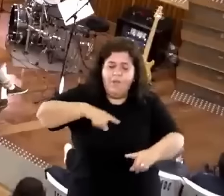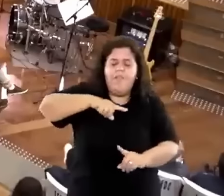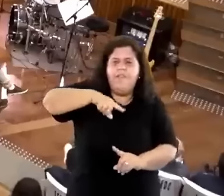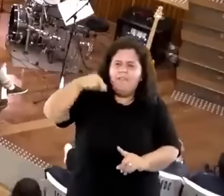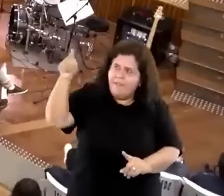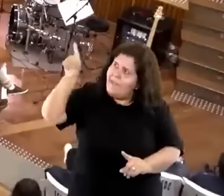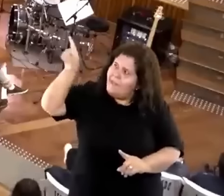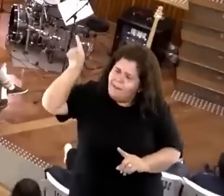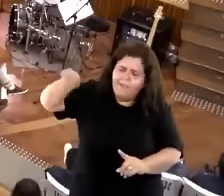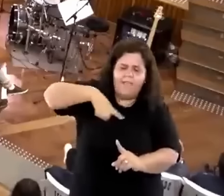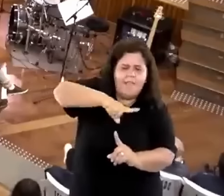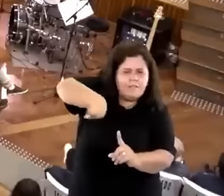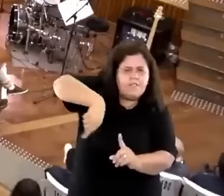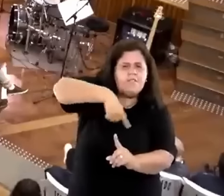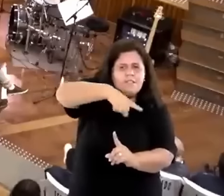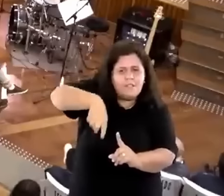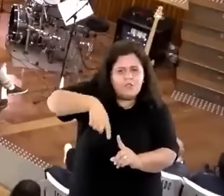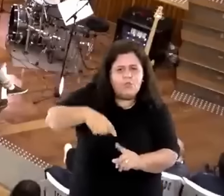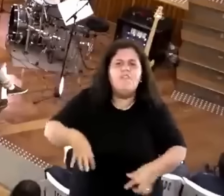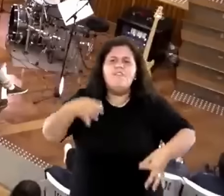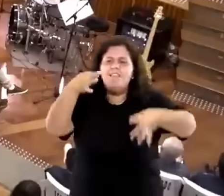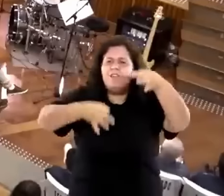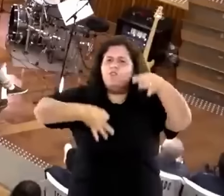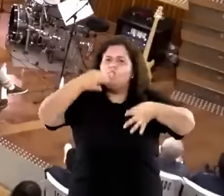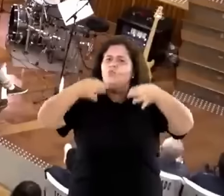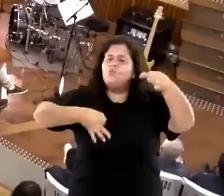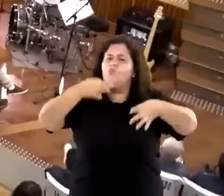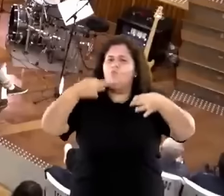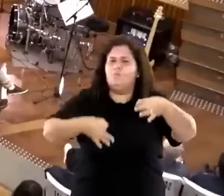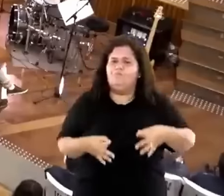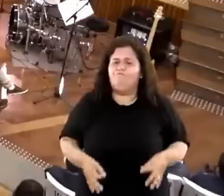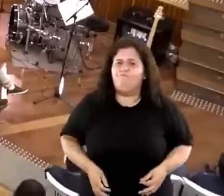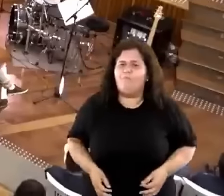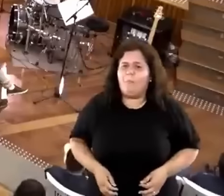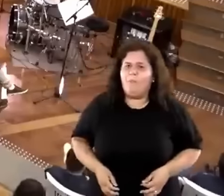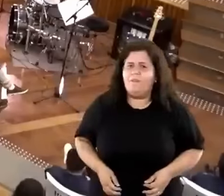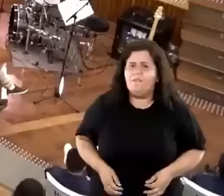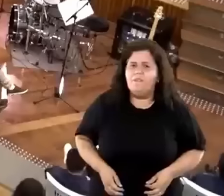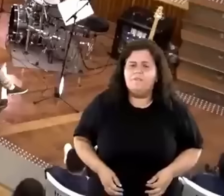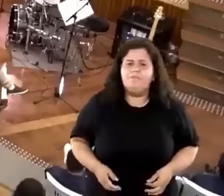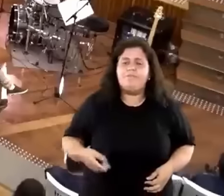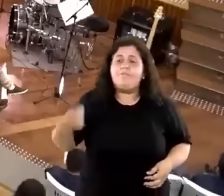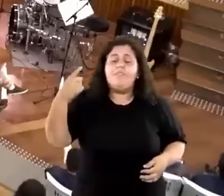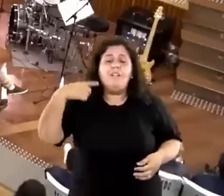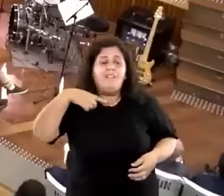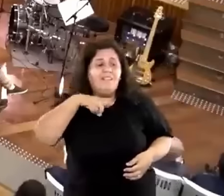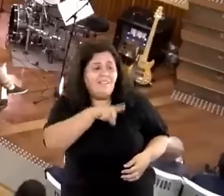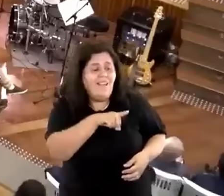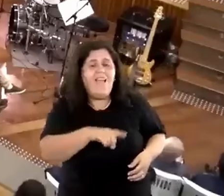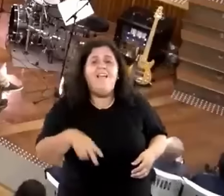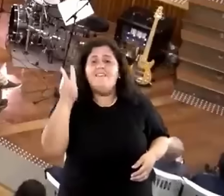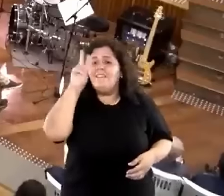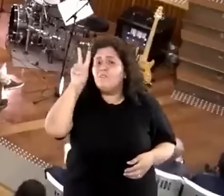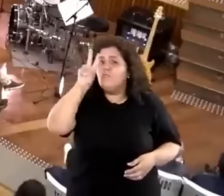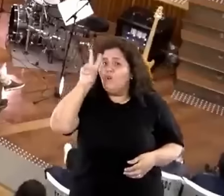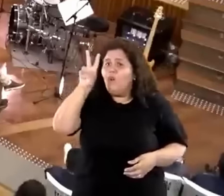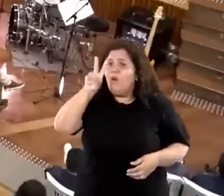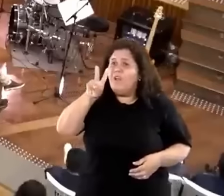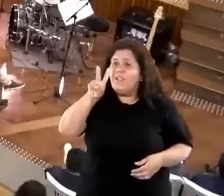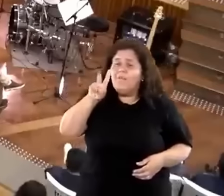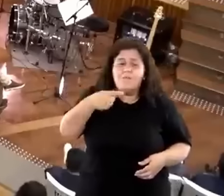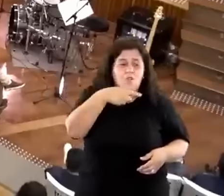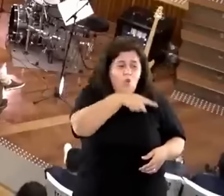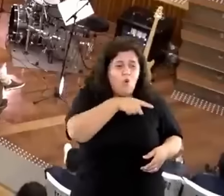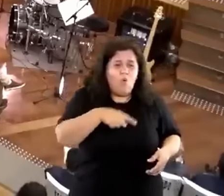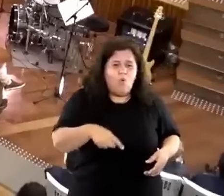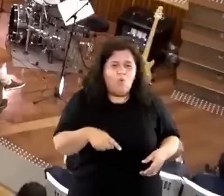justo os césares de Roma patrocinando crudelíssimo perseguições à igreja estavam num trono humano mas